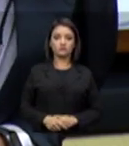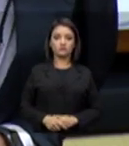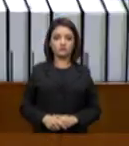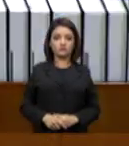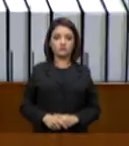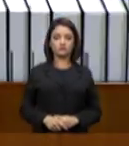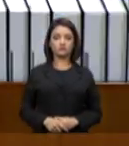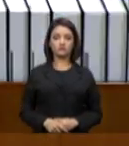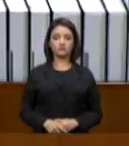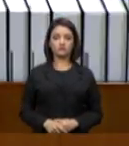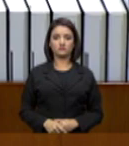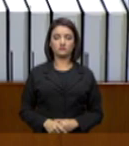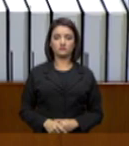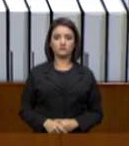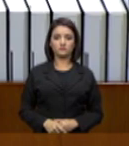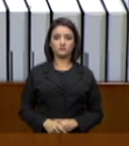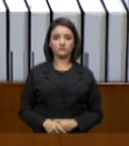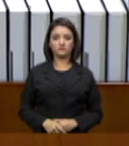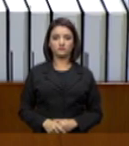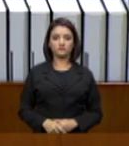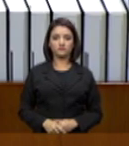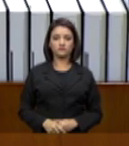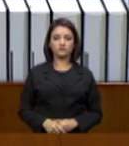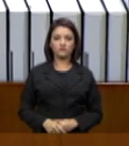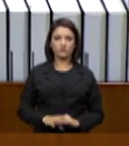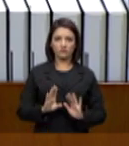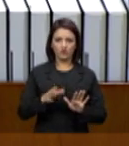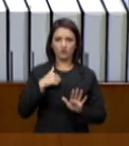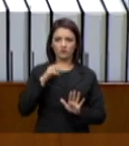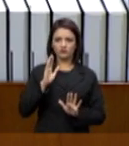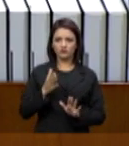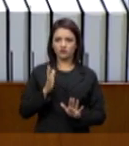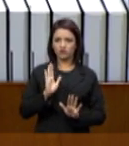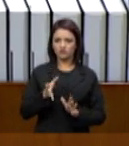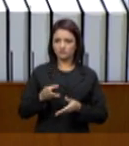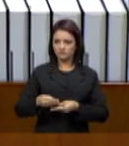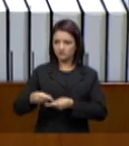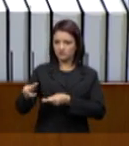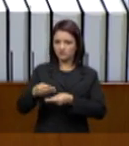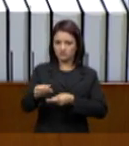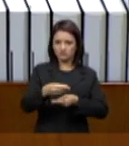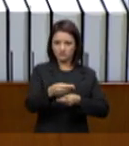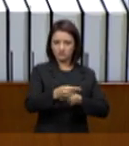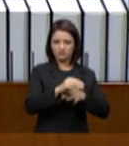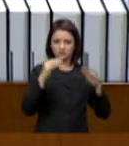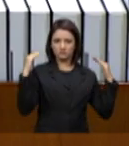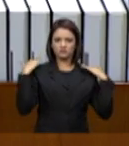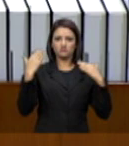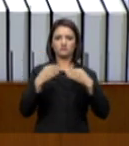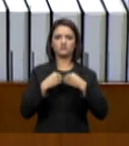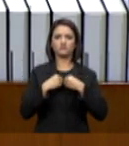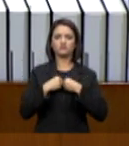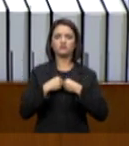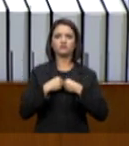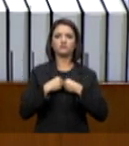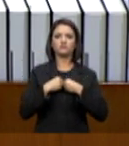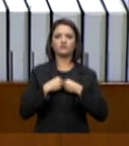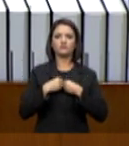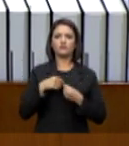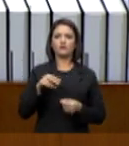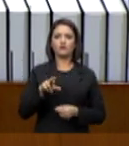feito acho que está na sky e eu fiz chegar a bancada a vossas excelências é recomendação nº